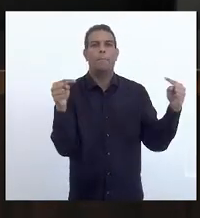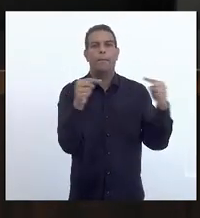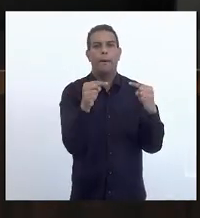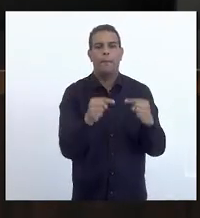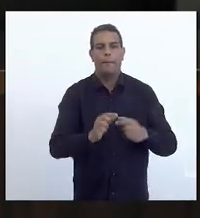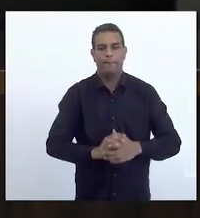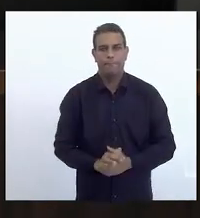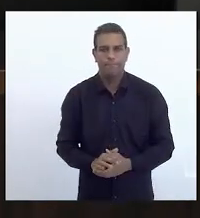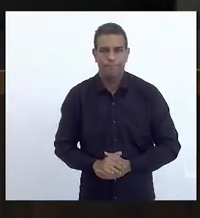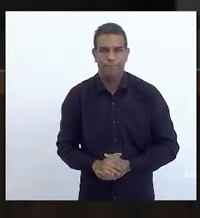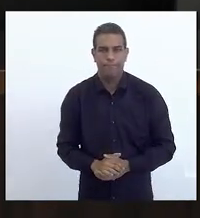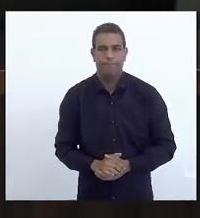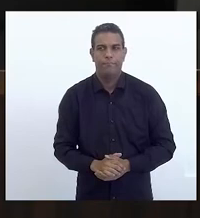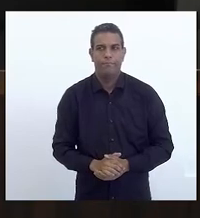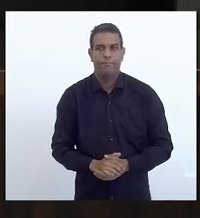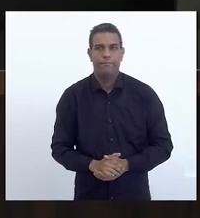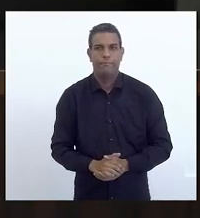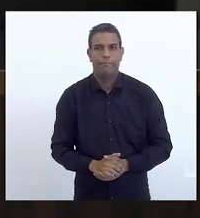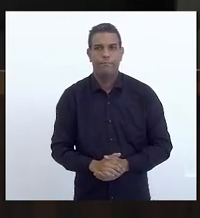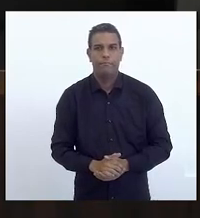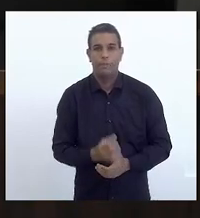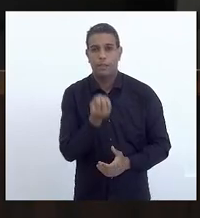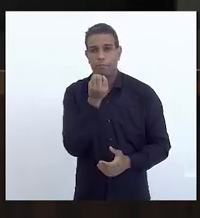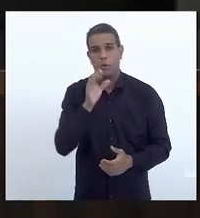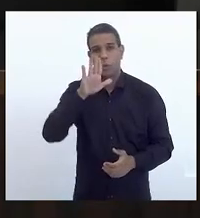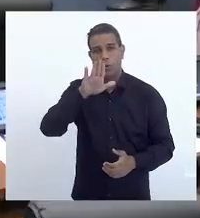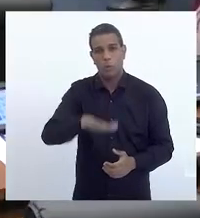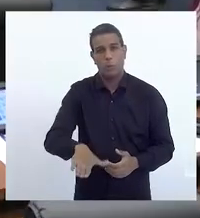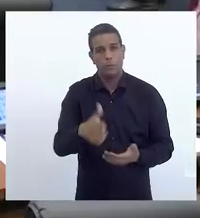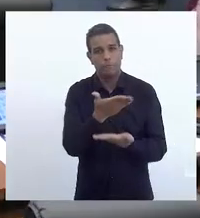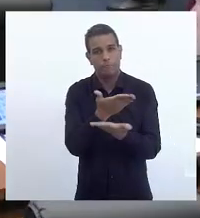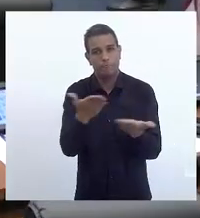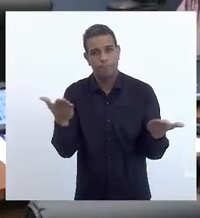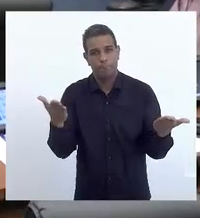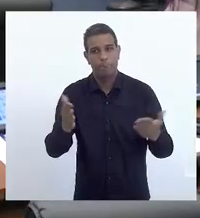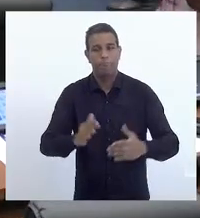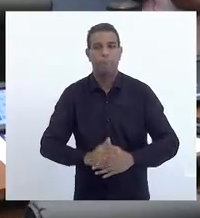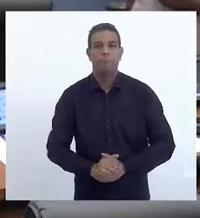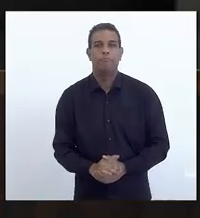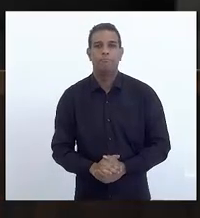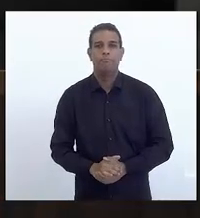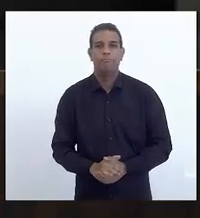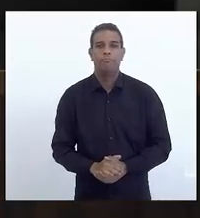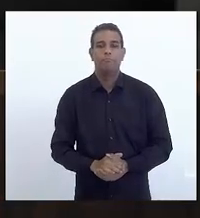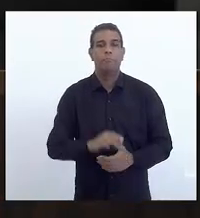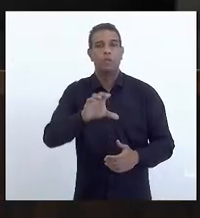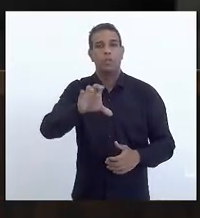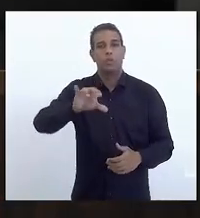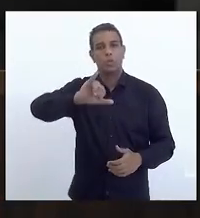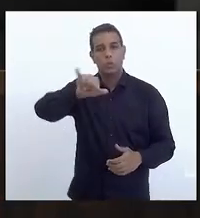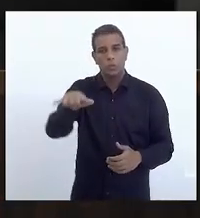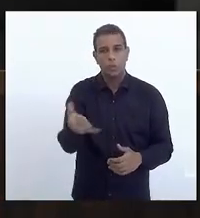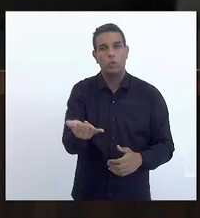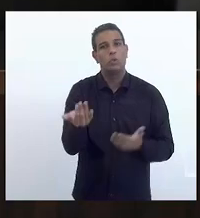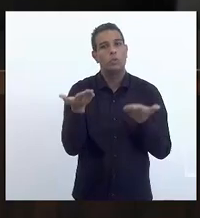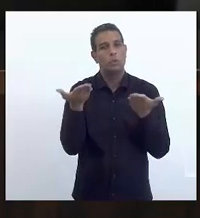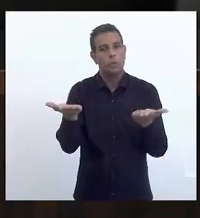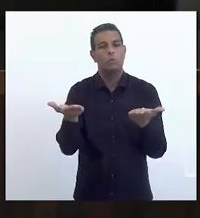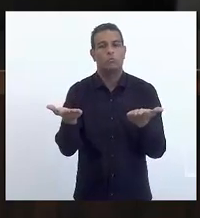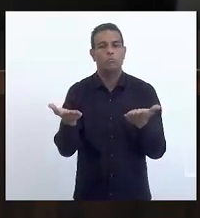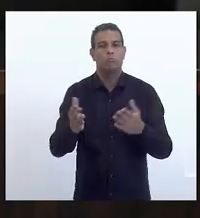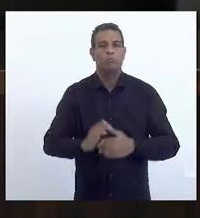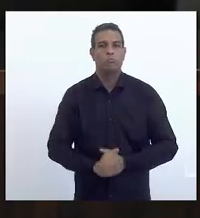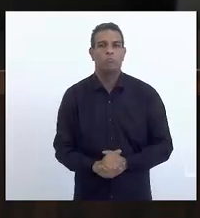renda. Boa tarde. Mais uma vez. Pareceres da Comissão de Constituição e Justiça pela